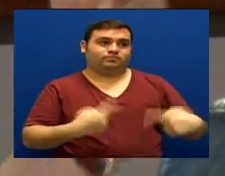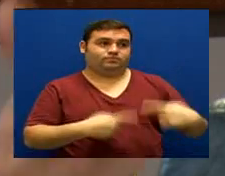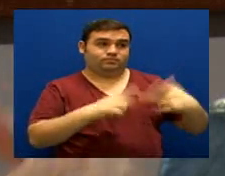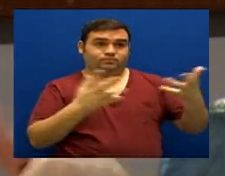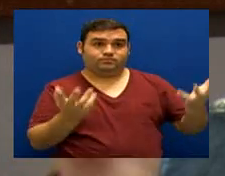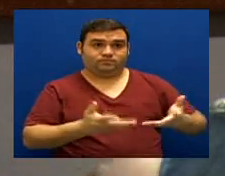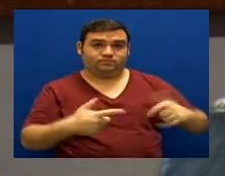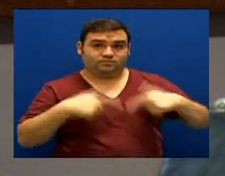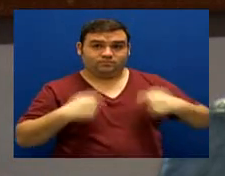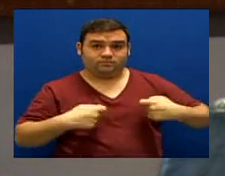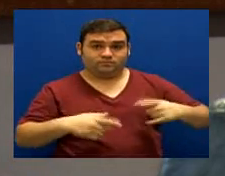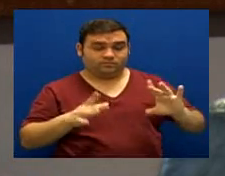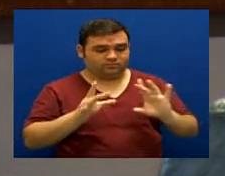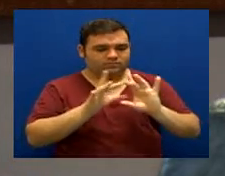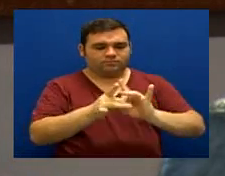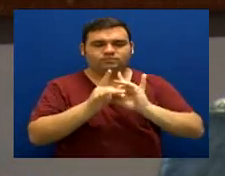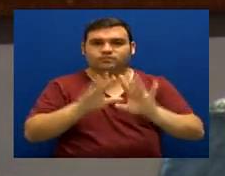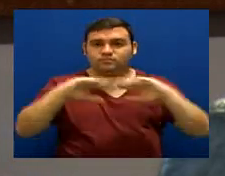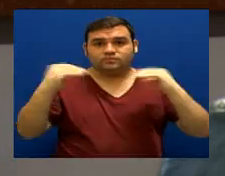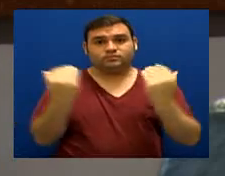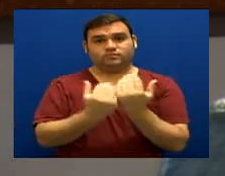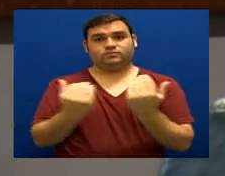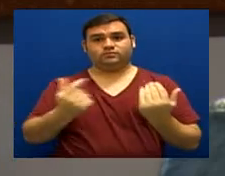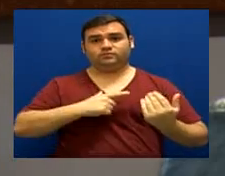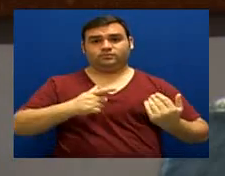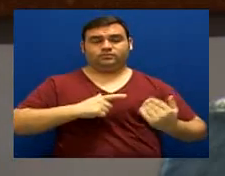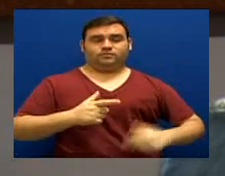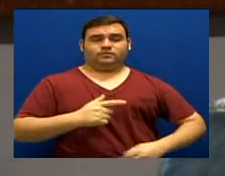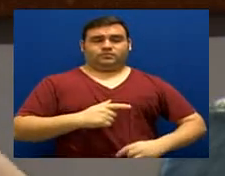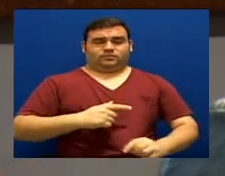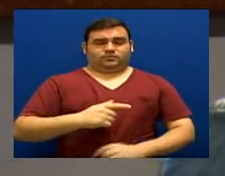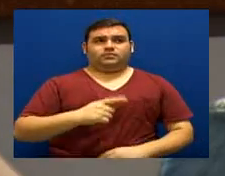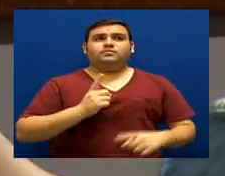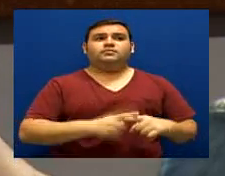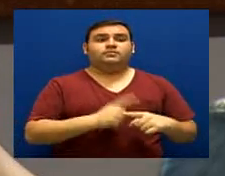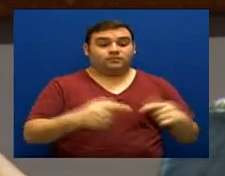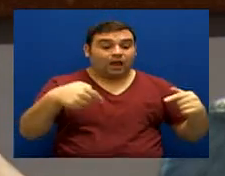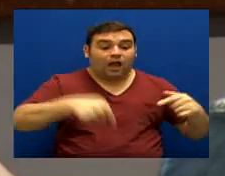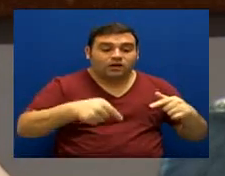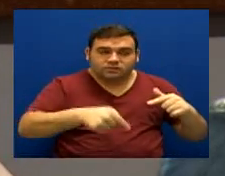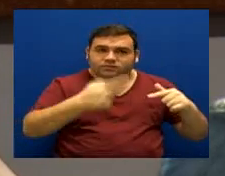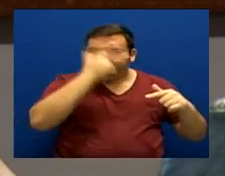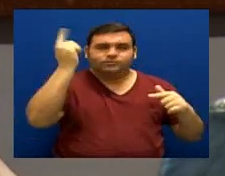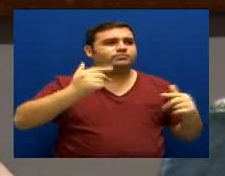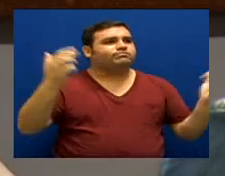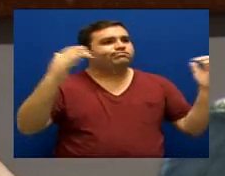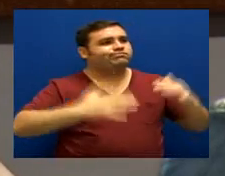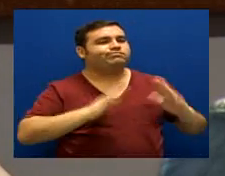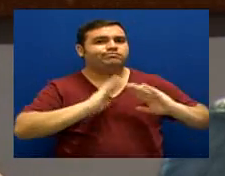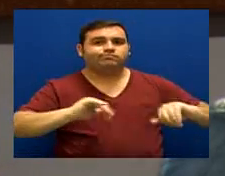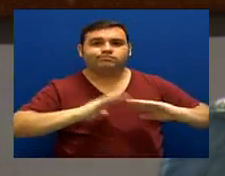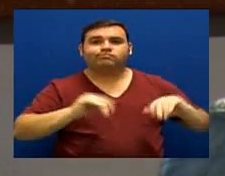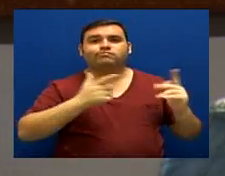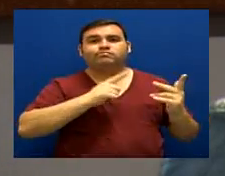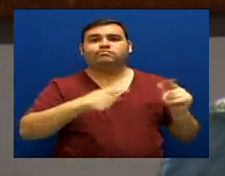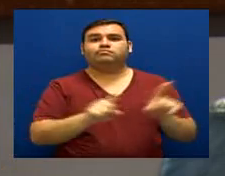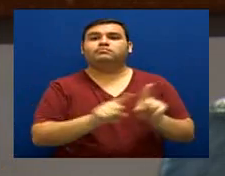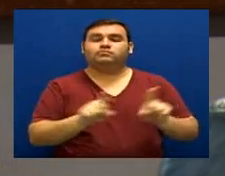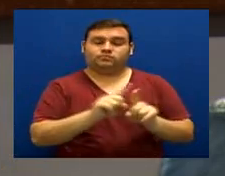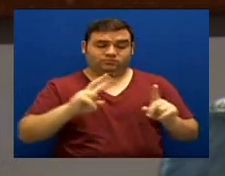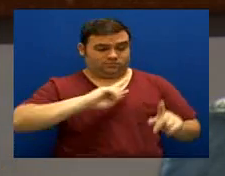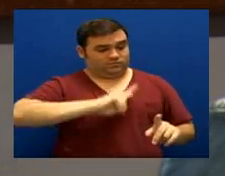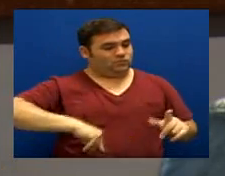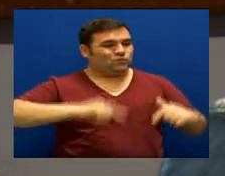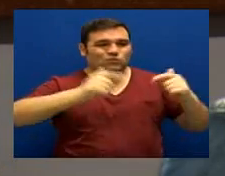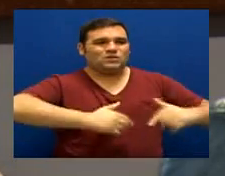seja feito em parceria com a câmara municipal porque aqui que as demandas aparecem mais de perto o vereador é cobrado em